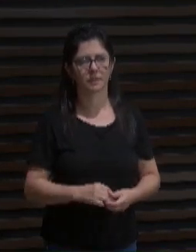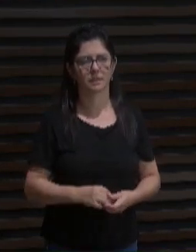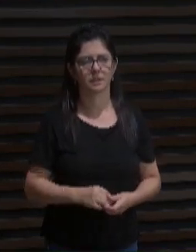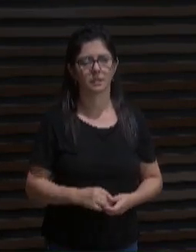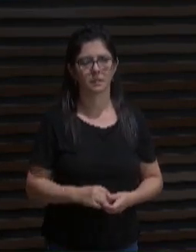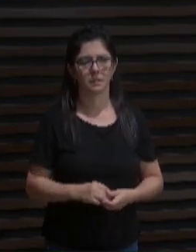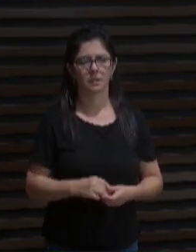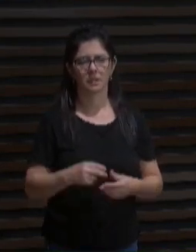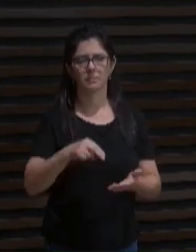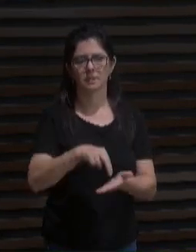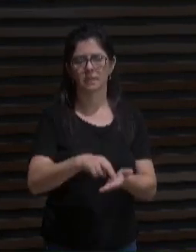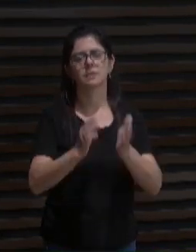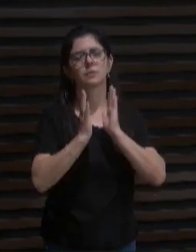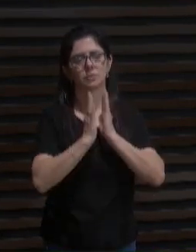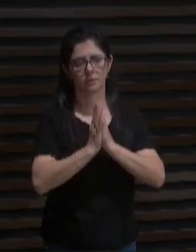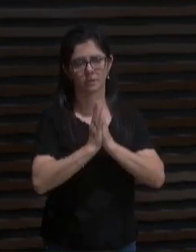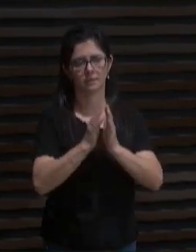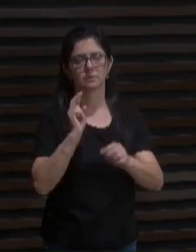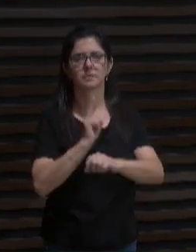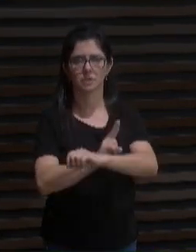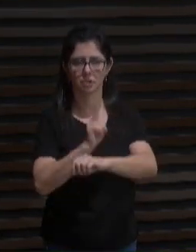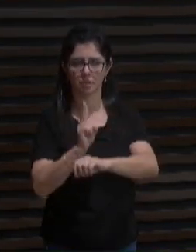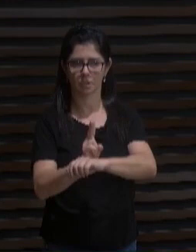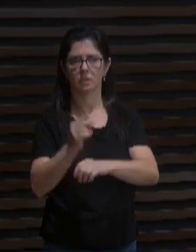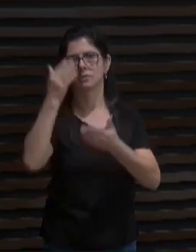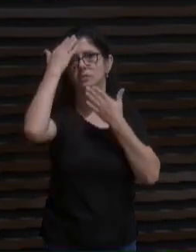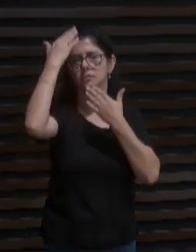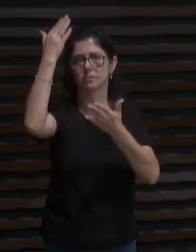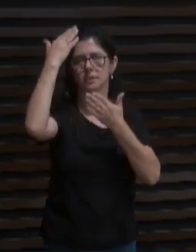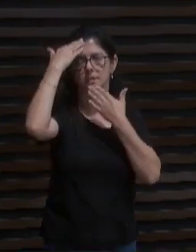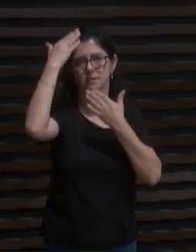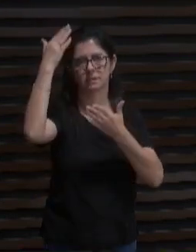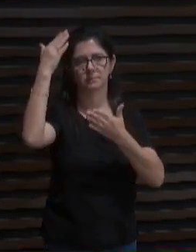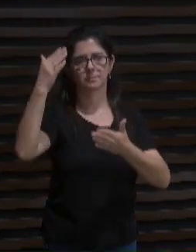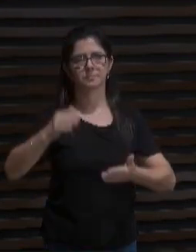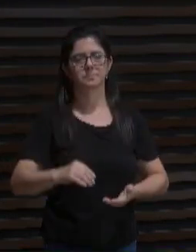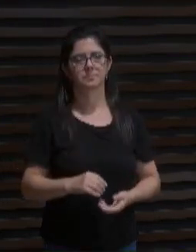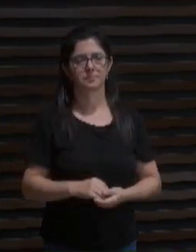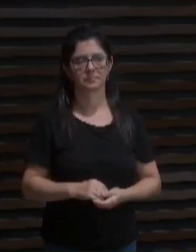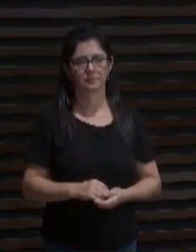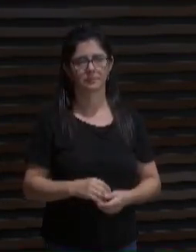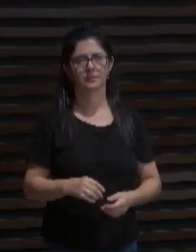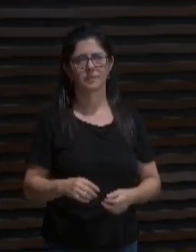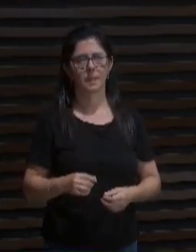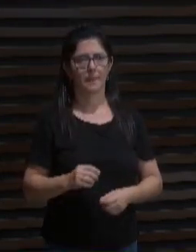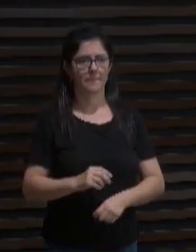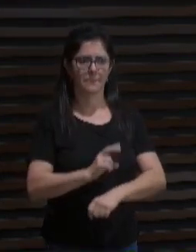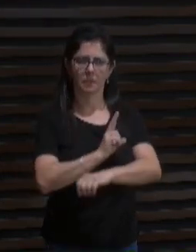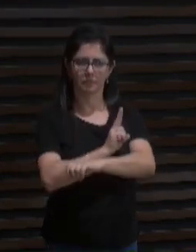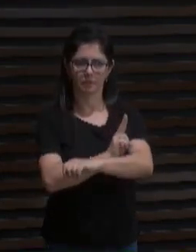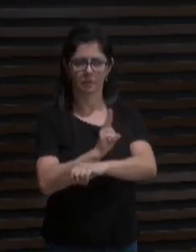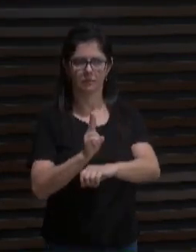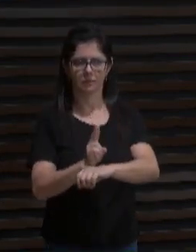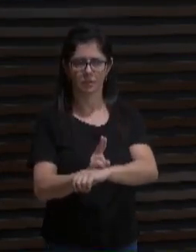Perseverai na oração, vigiando com ações de graça. Perseverar e